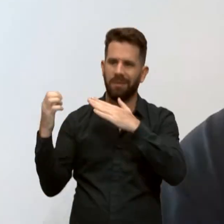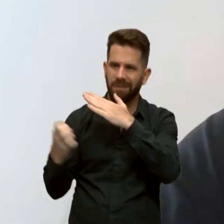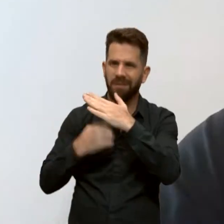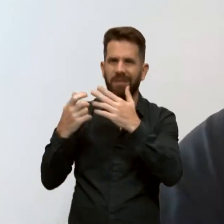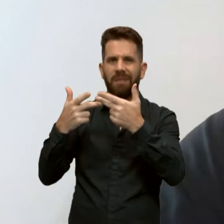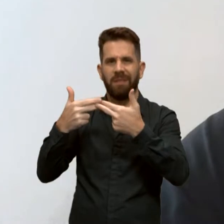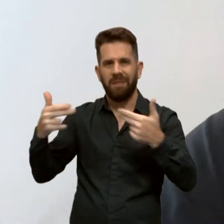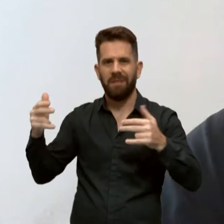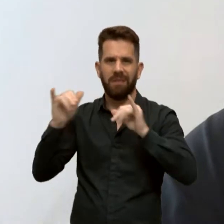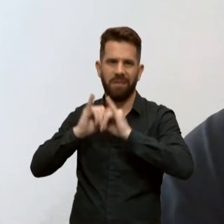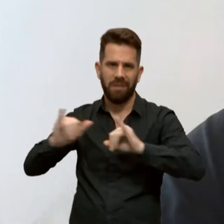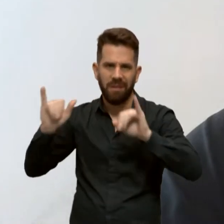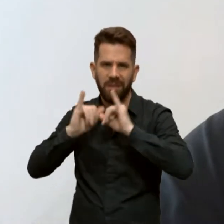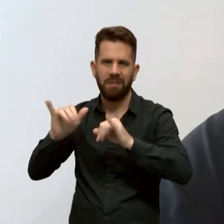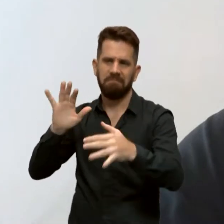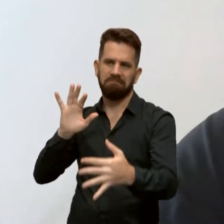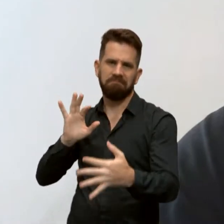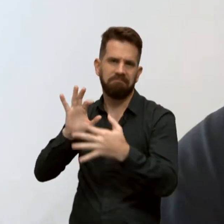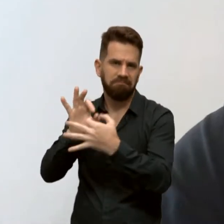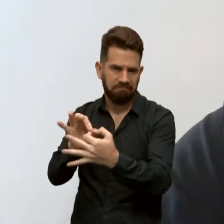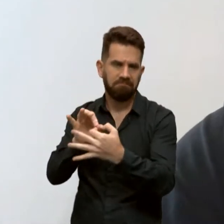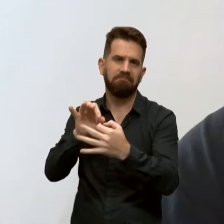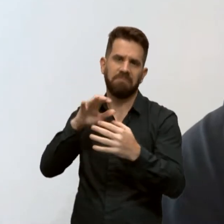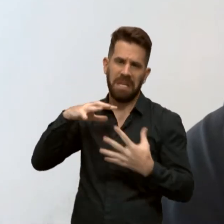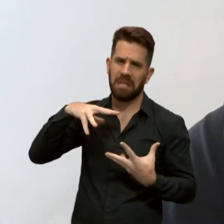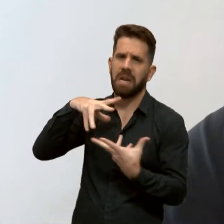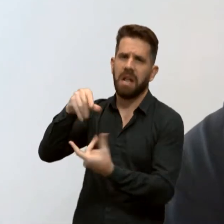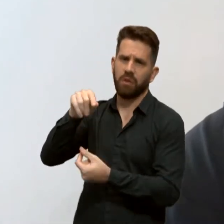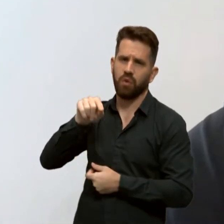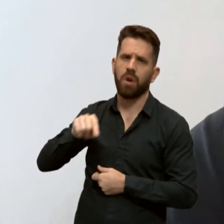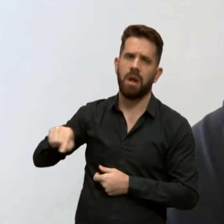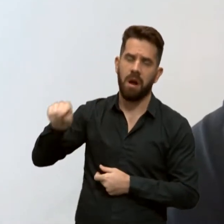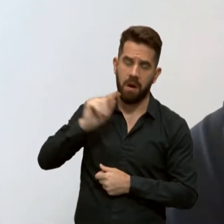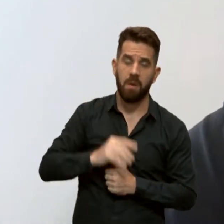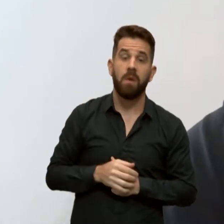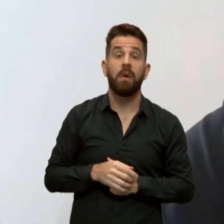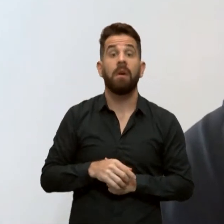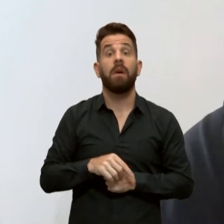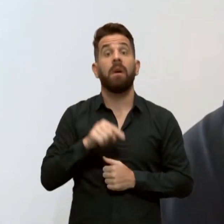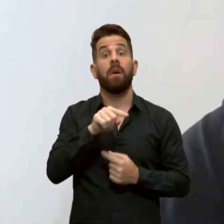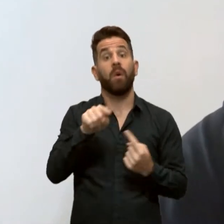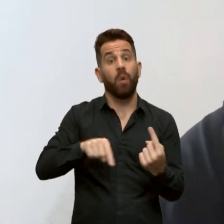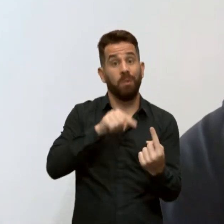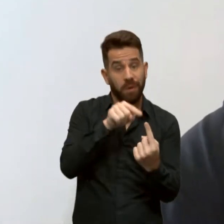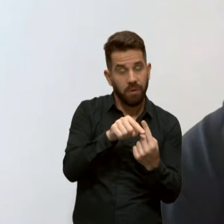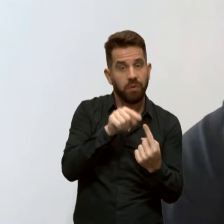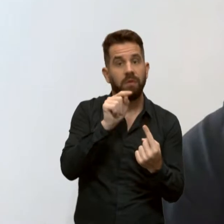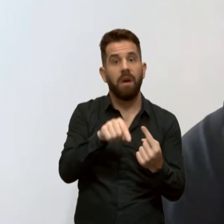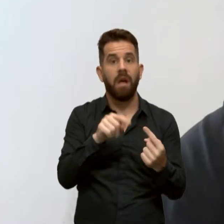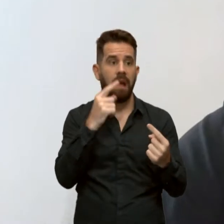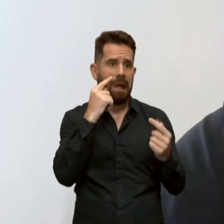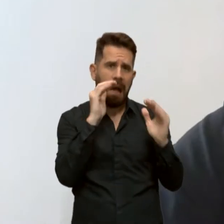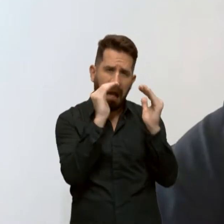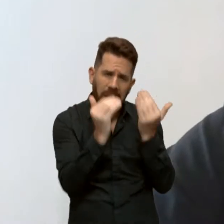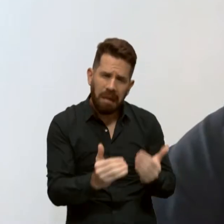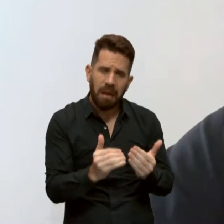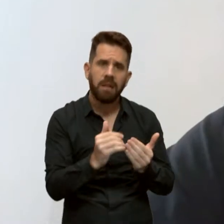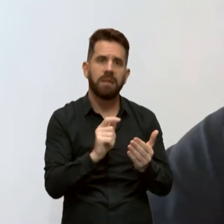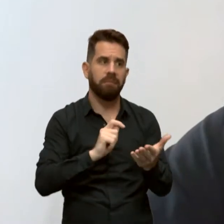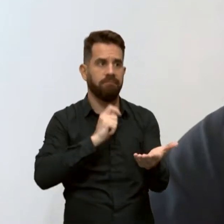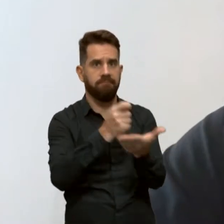de marketing, com alto fator de impacto, e o objetivo da pesquisa foi analisar um programa de cashback de